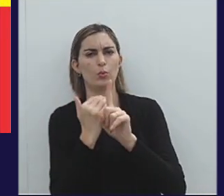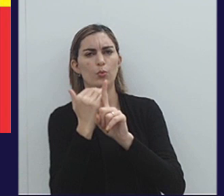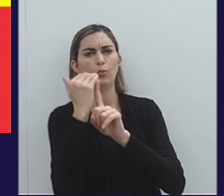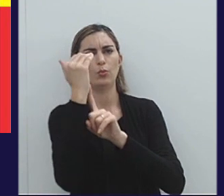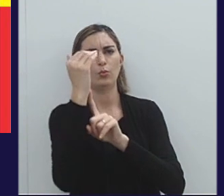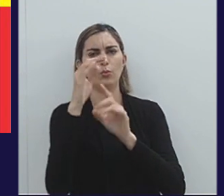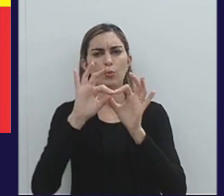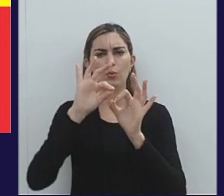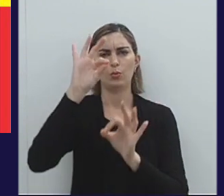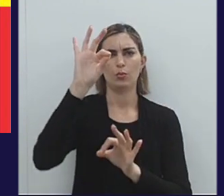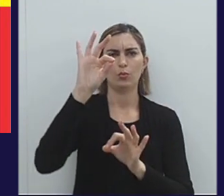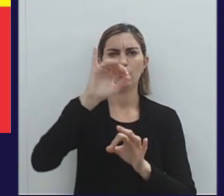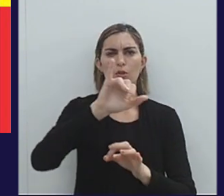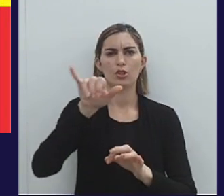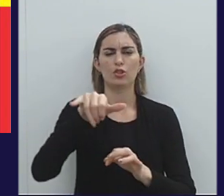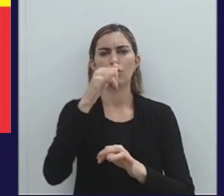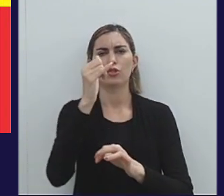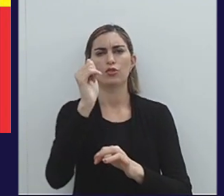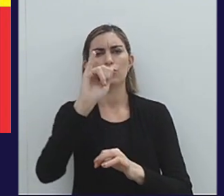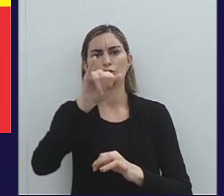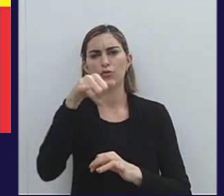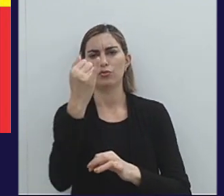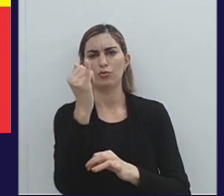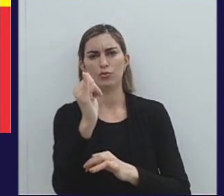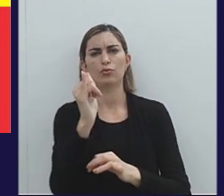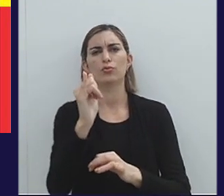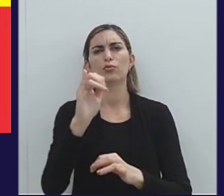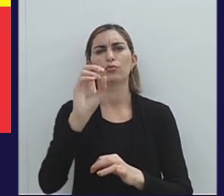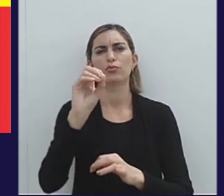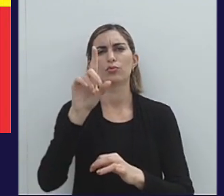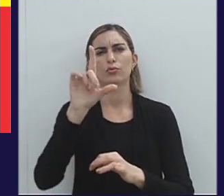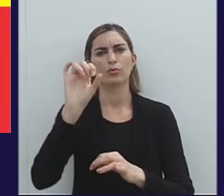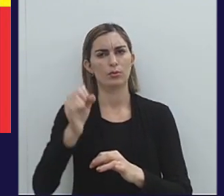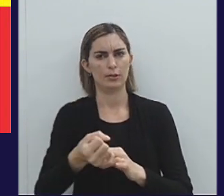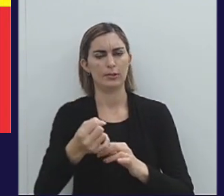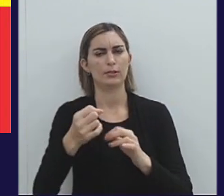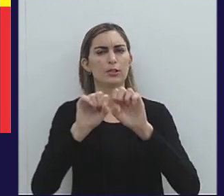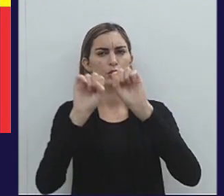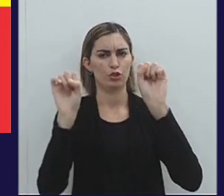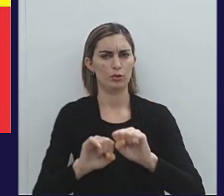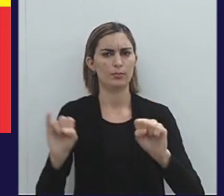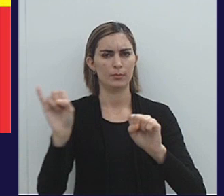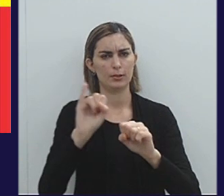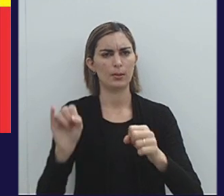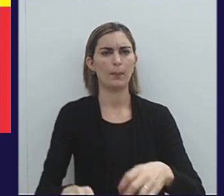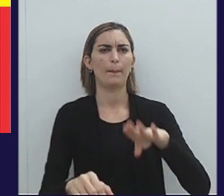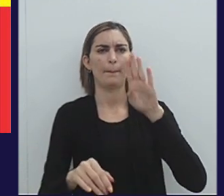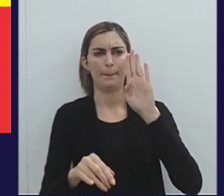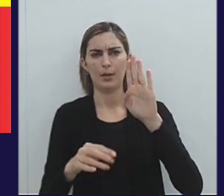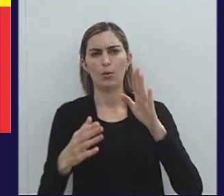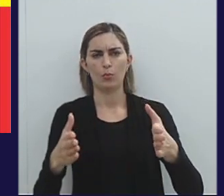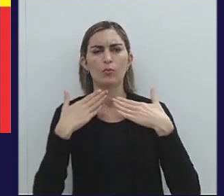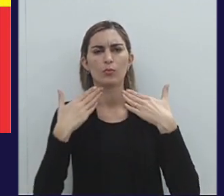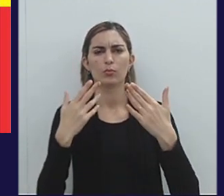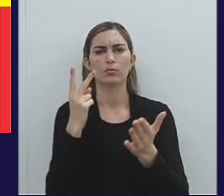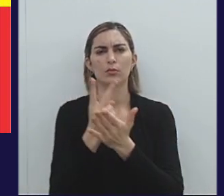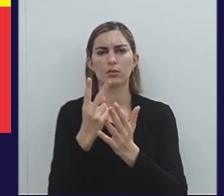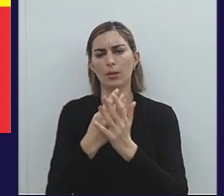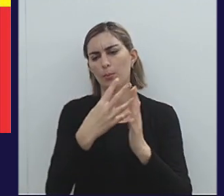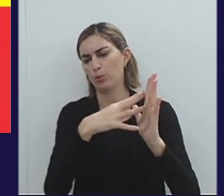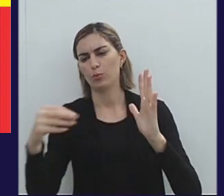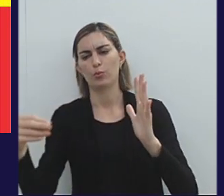e é medido em joules, de acordo com o sistema internacional. Letra B, o calor é